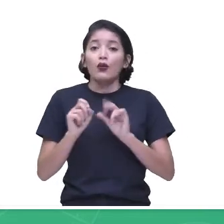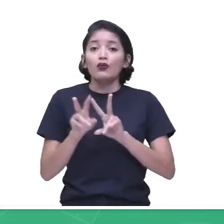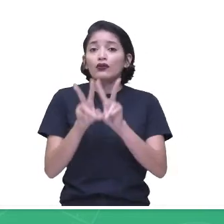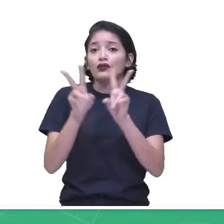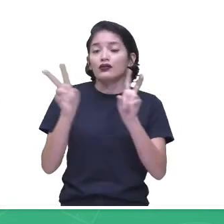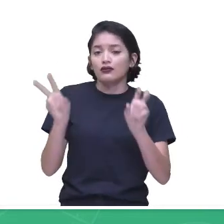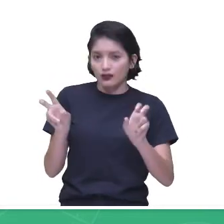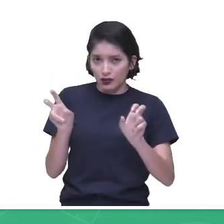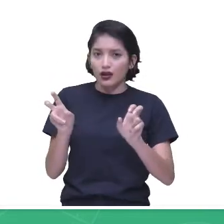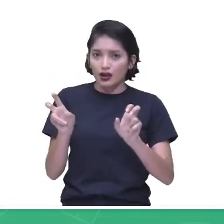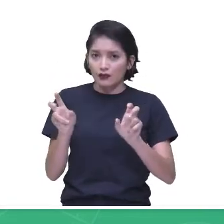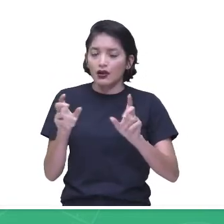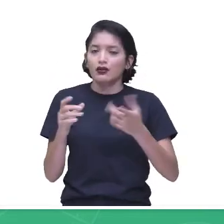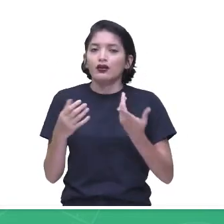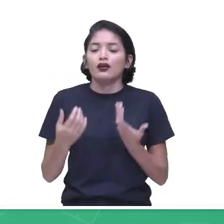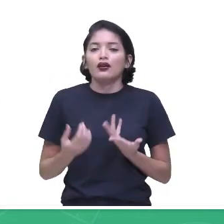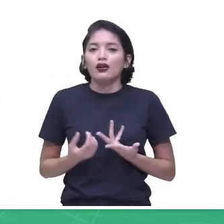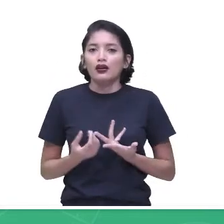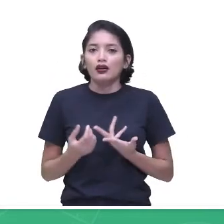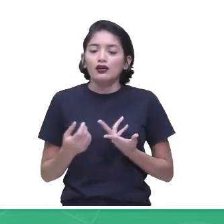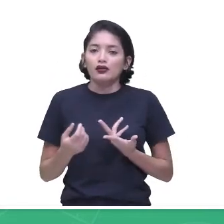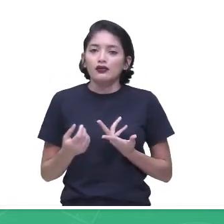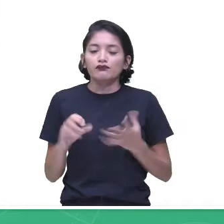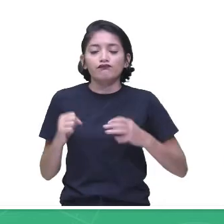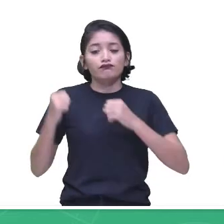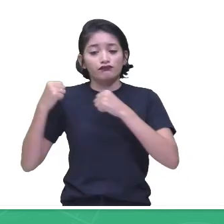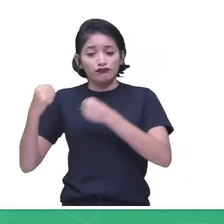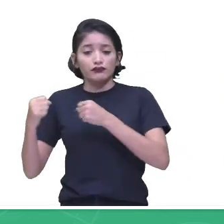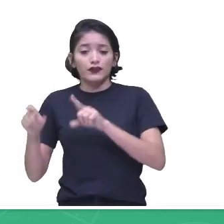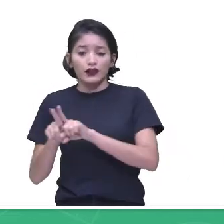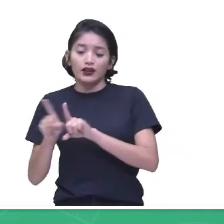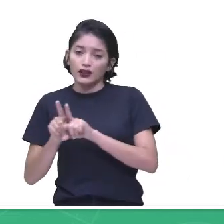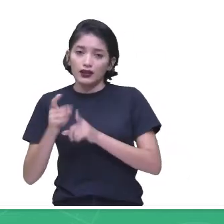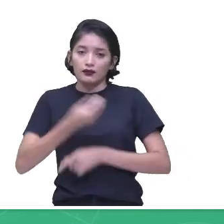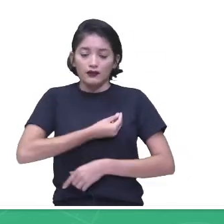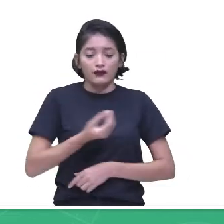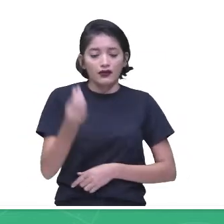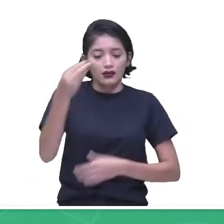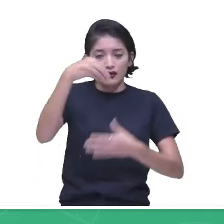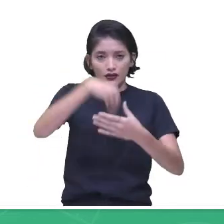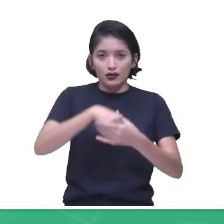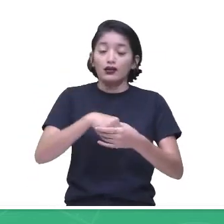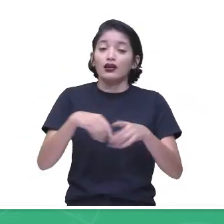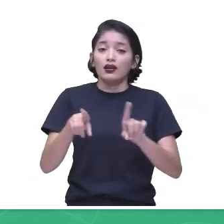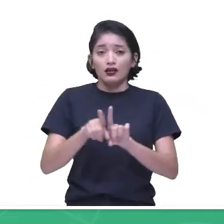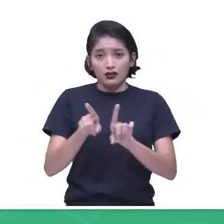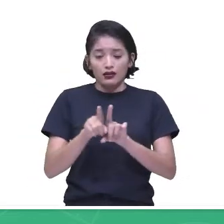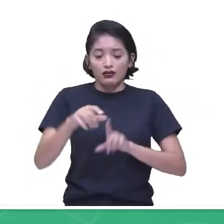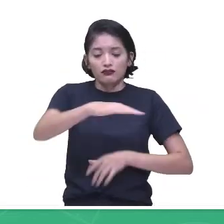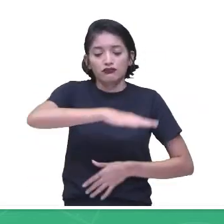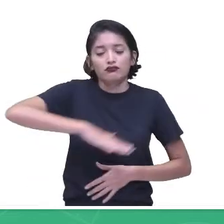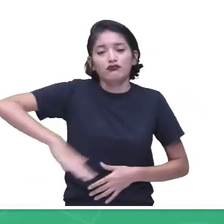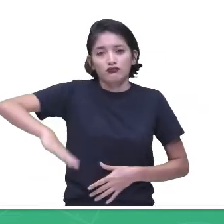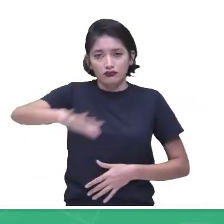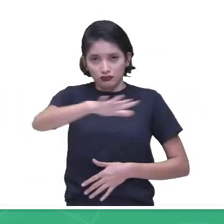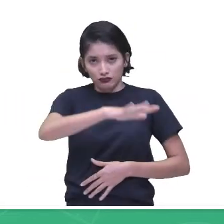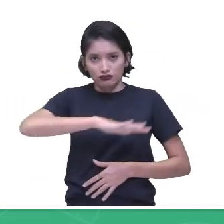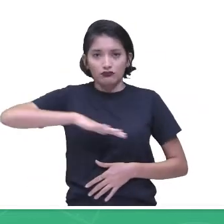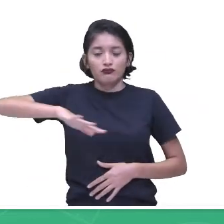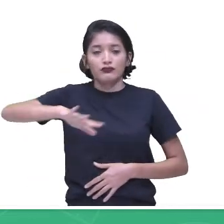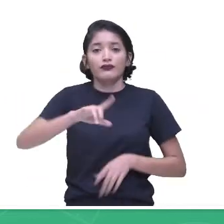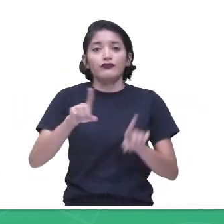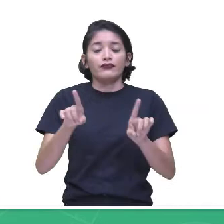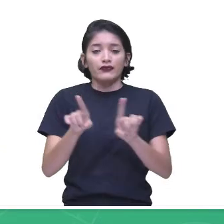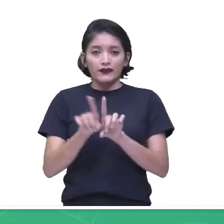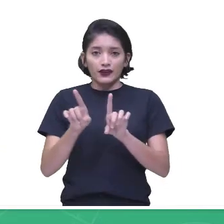ao seu poder e grau de intervenção no usufruto de seus espaços e na